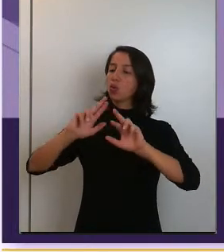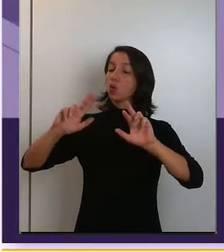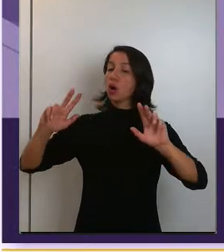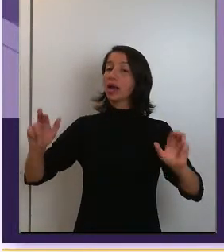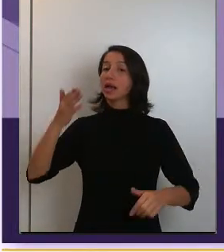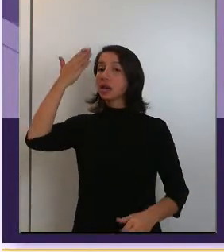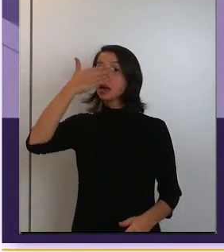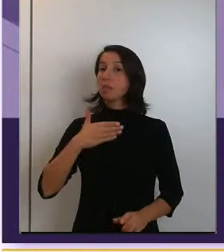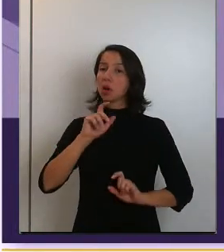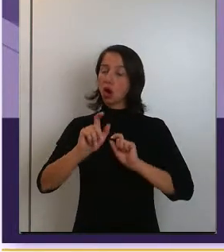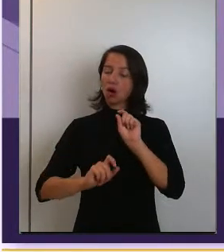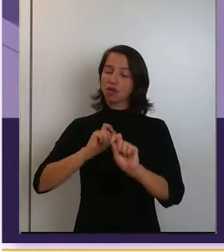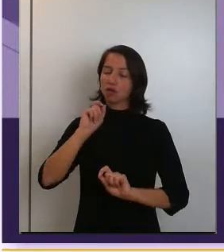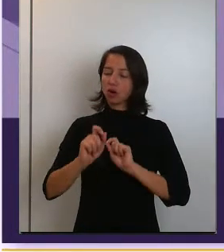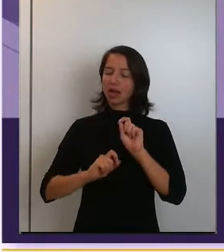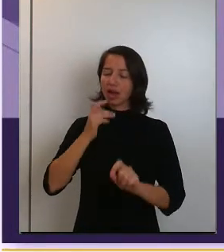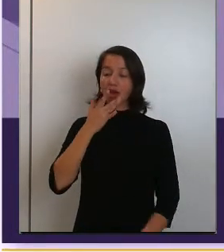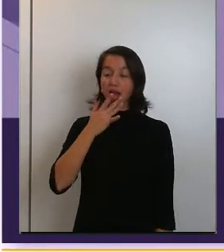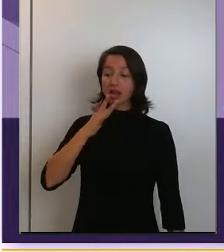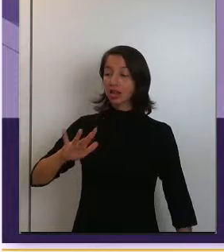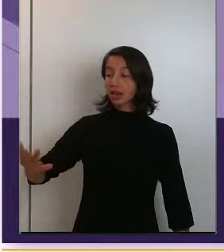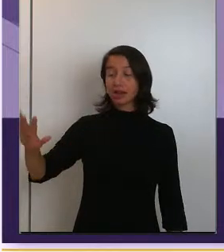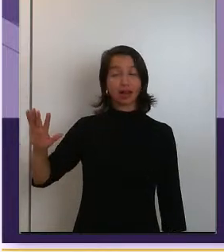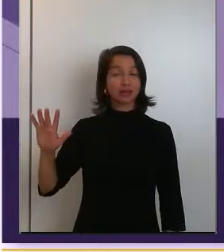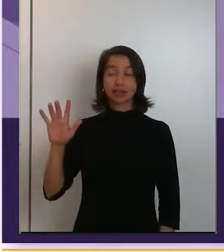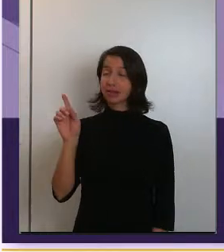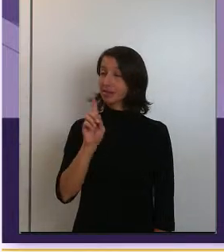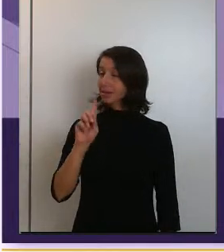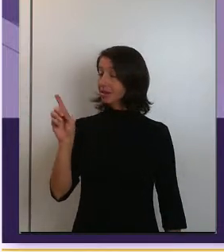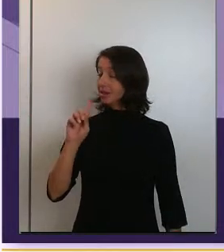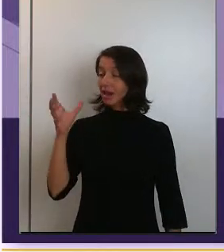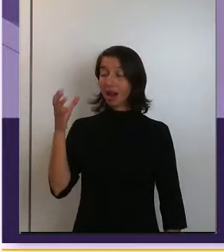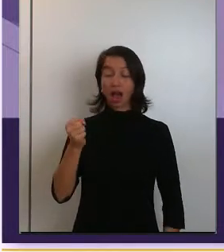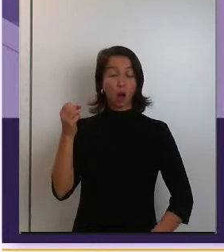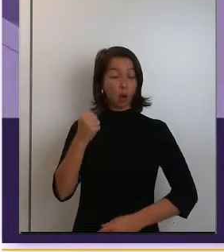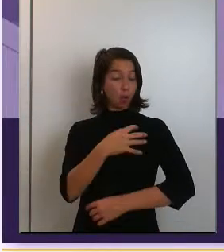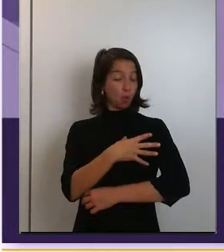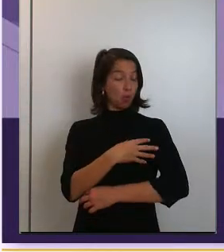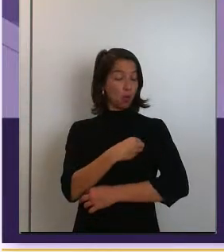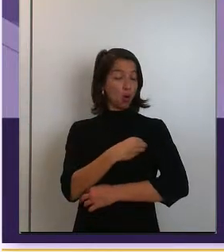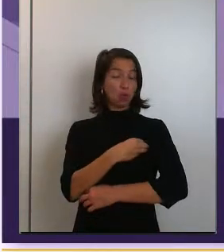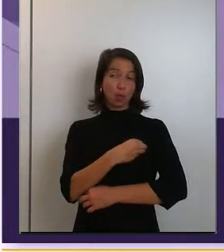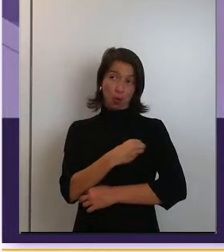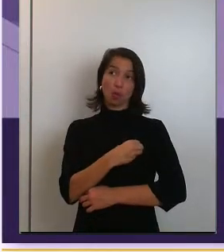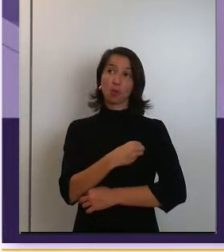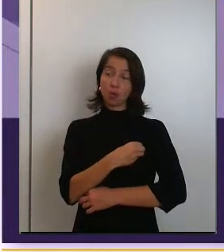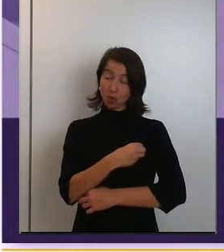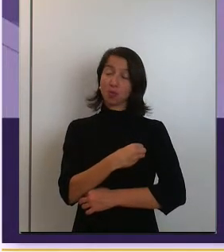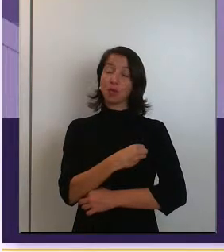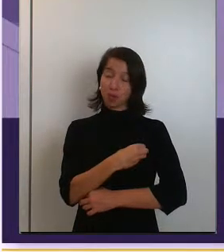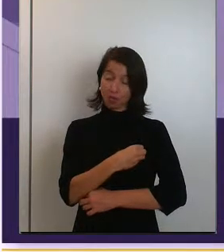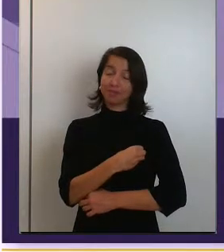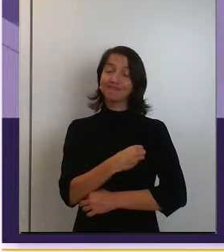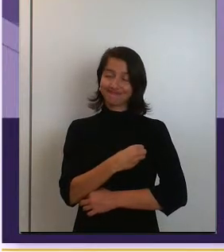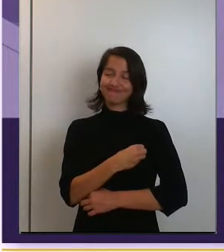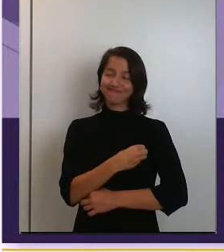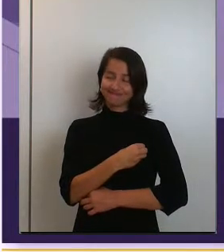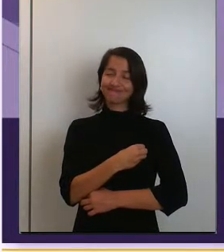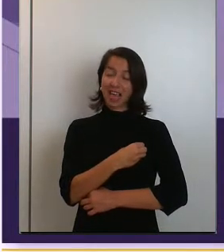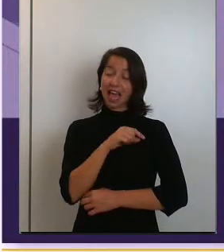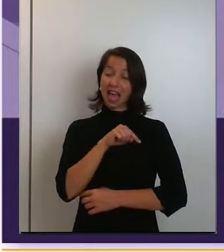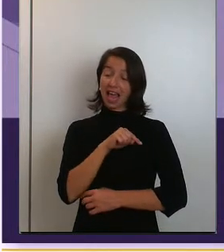crianças que não recebem o leite materno, né, ou que recebem fórmulas infantis, no caso, elas estão